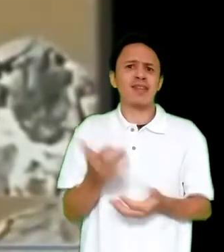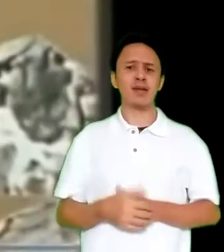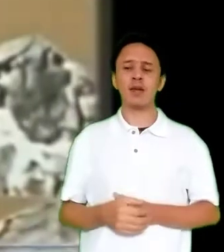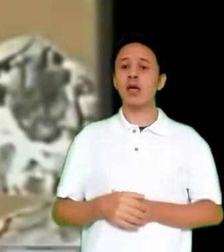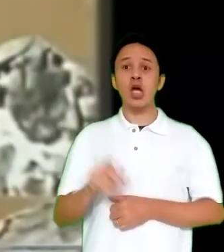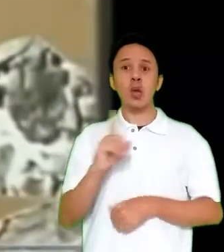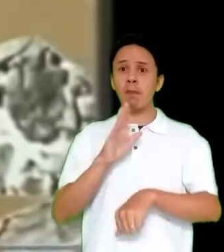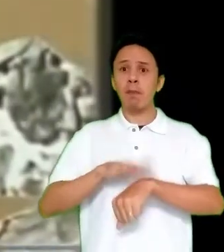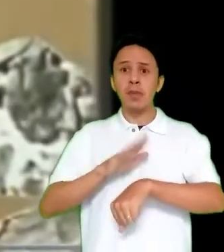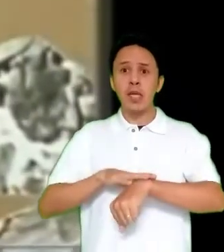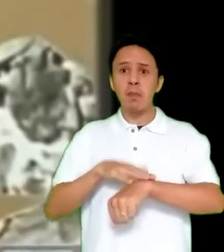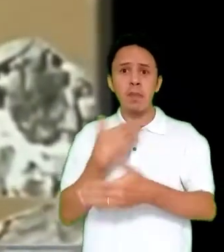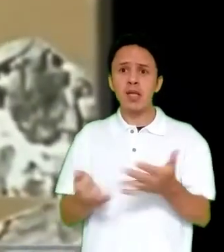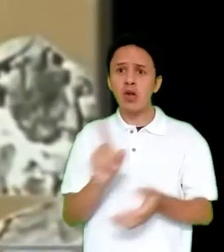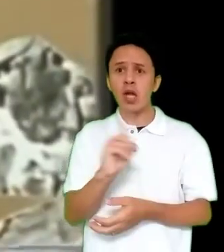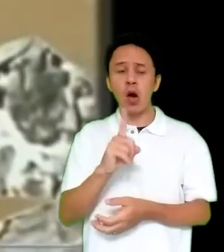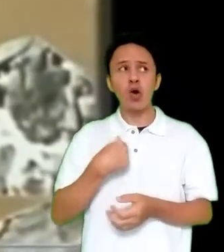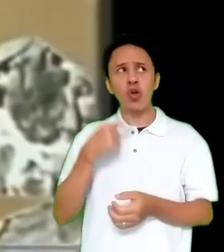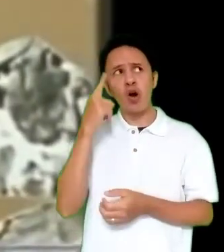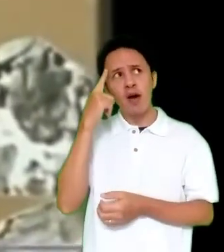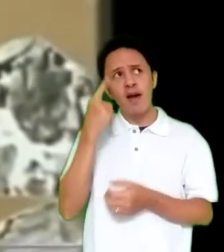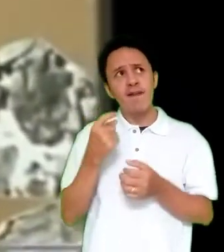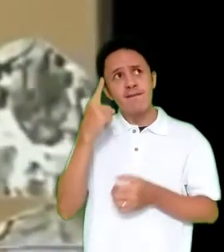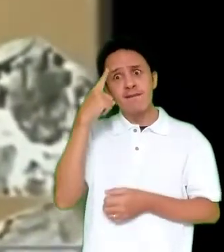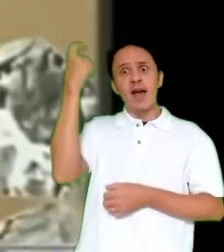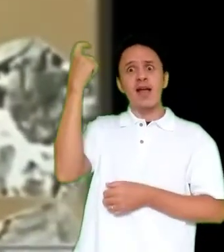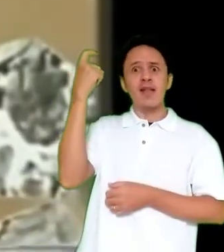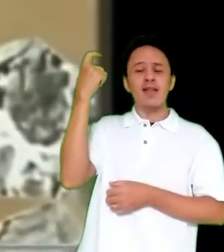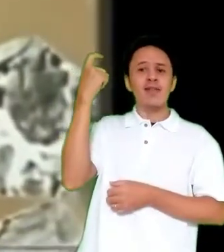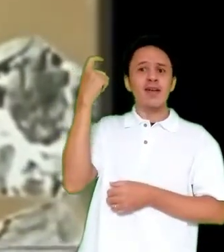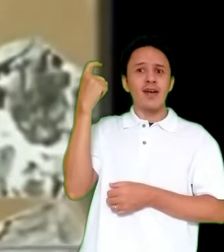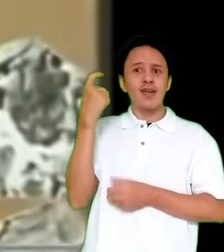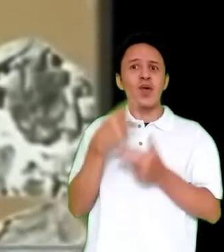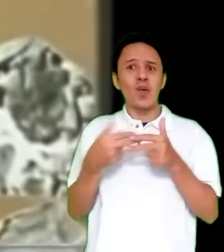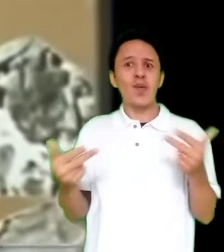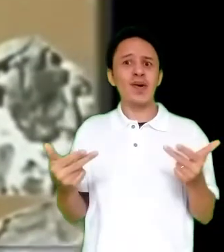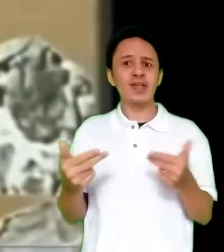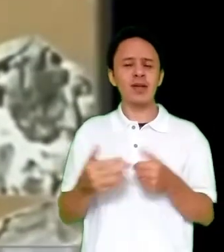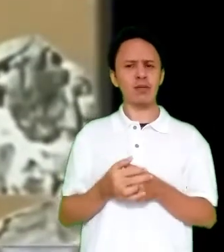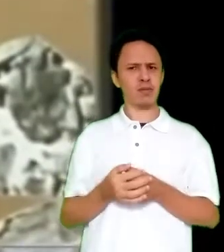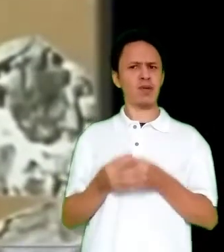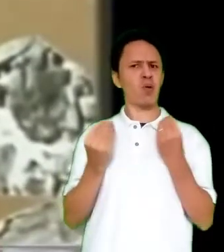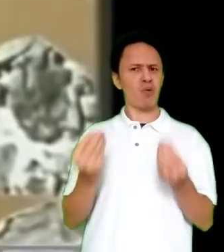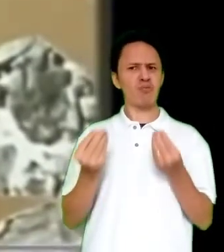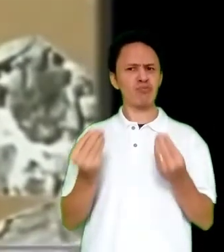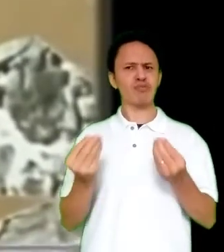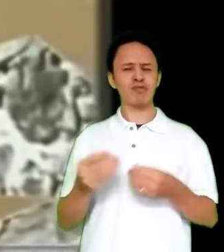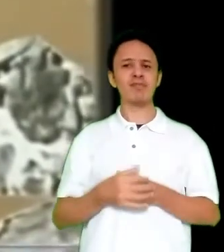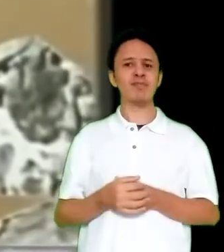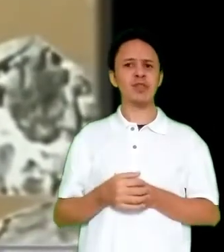menino. Não estou perdendo tempo, mãe. Eu estou inventando uma coisa. Inventando